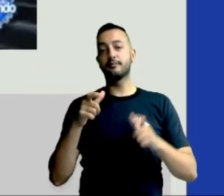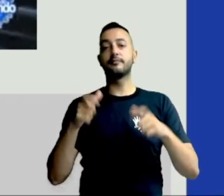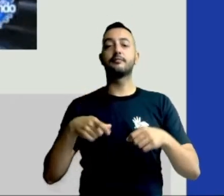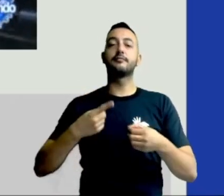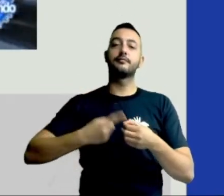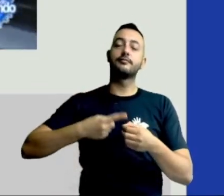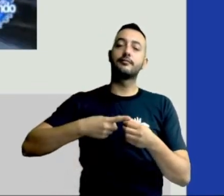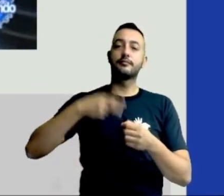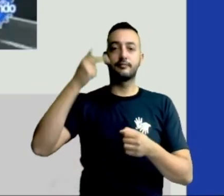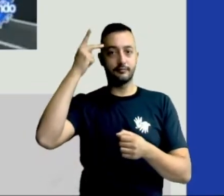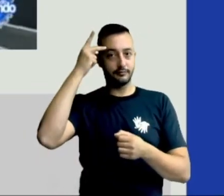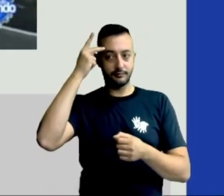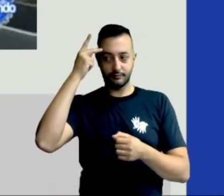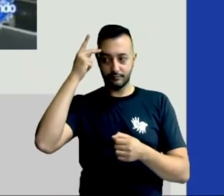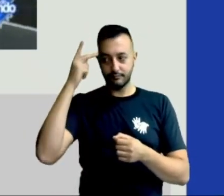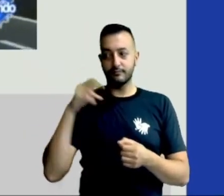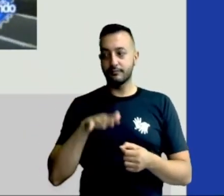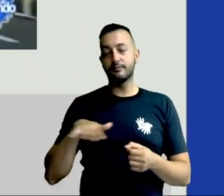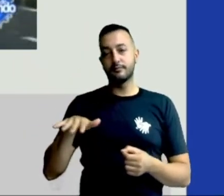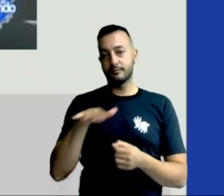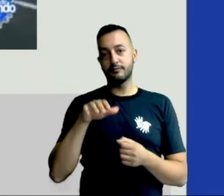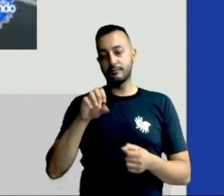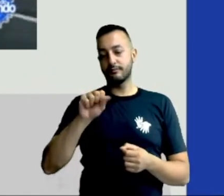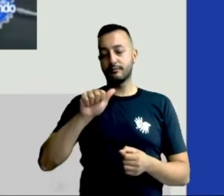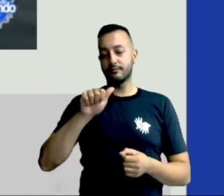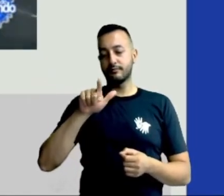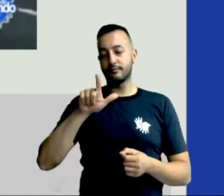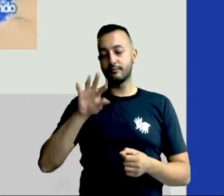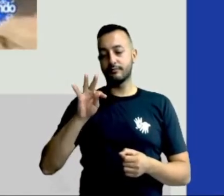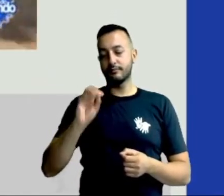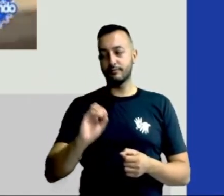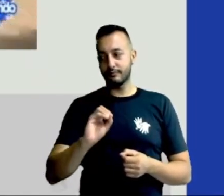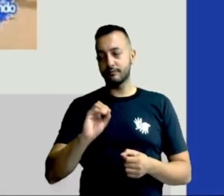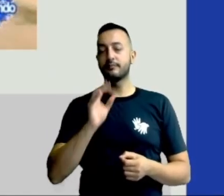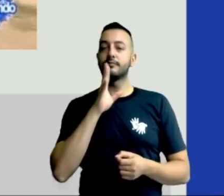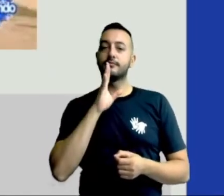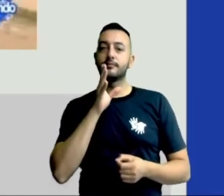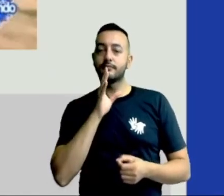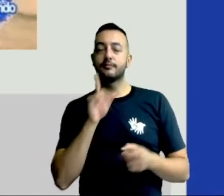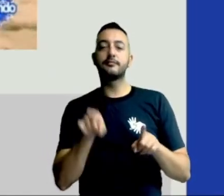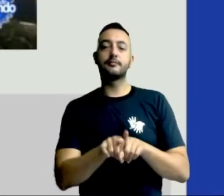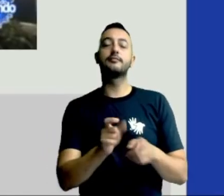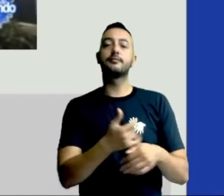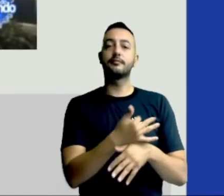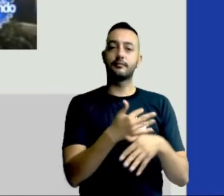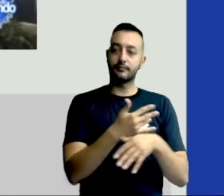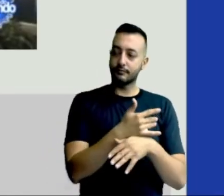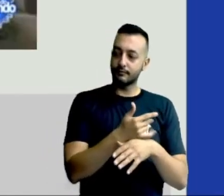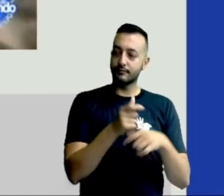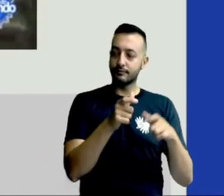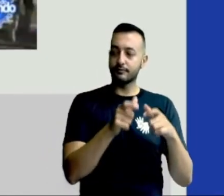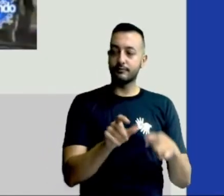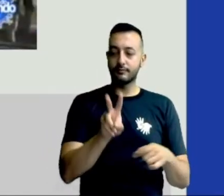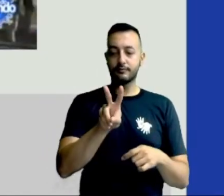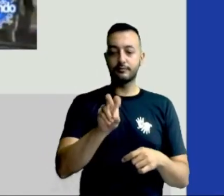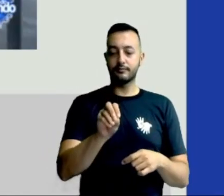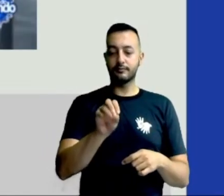no interior de São Paulo. Uma parte fica na cidade de Salto de Pirapora, essa que a gente vai conhecer, e a outra parte fica ali do lado na cidade de